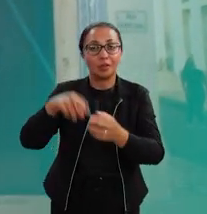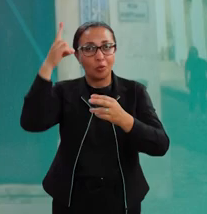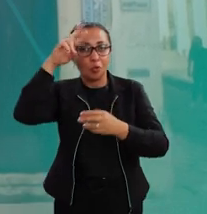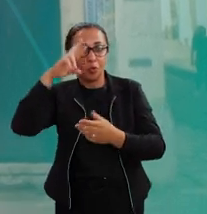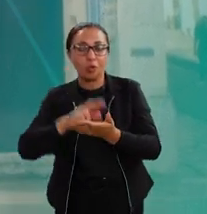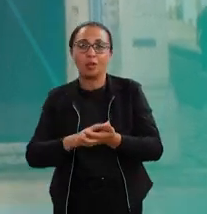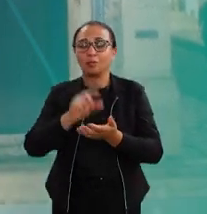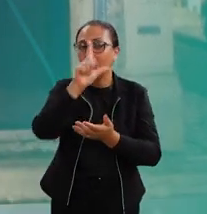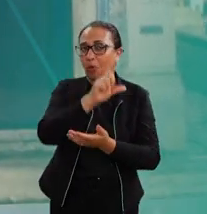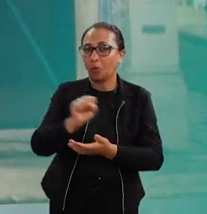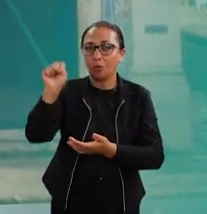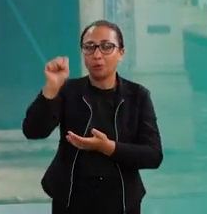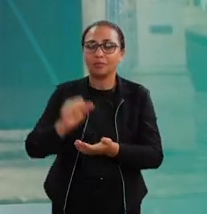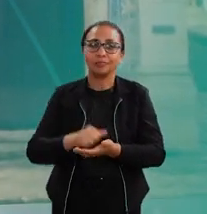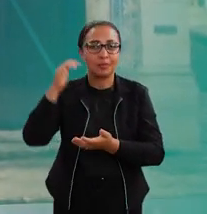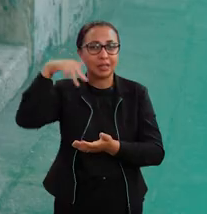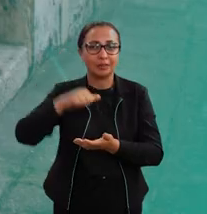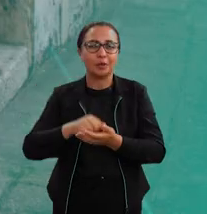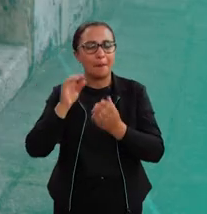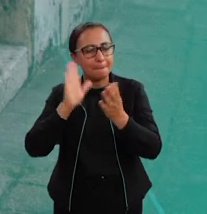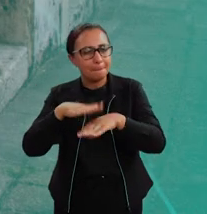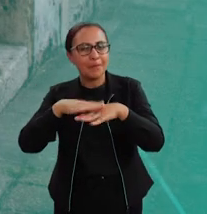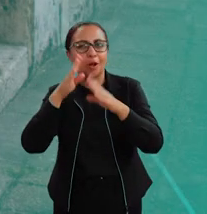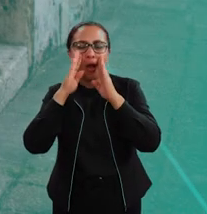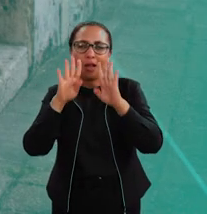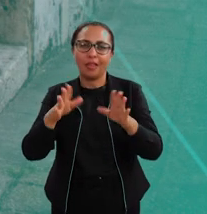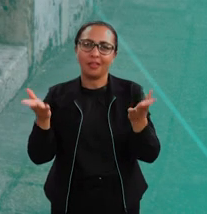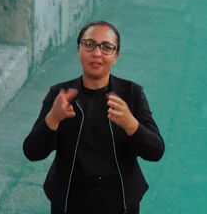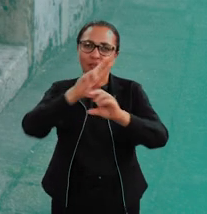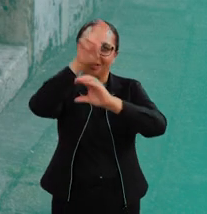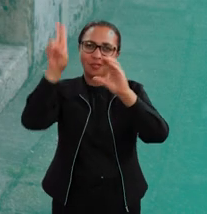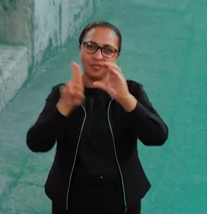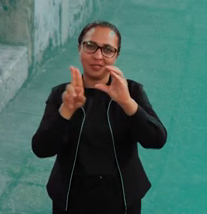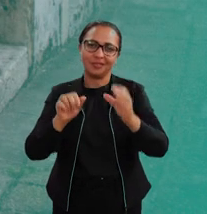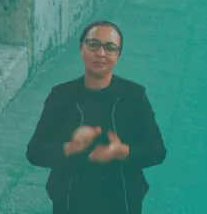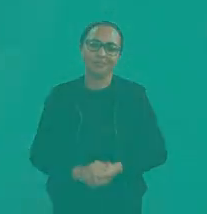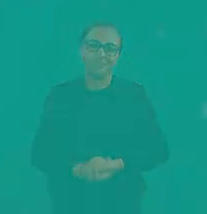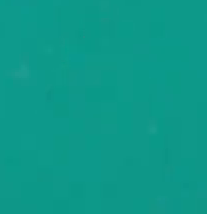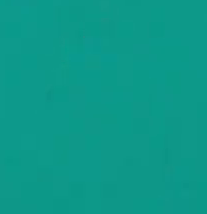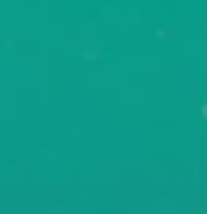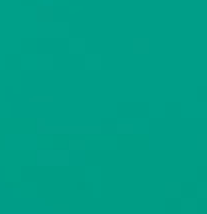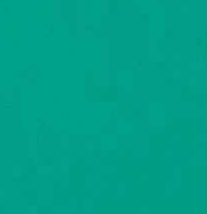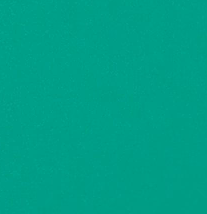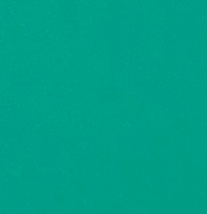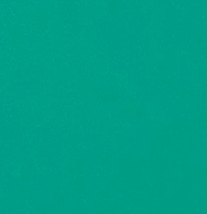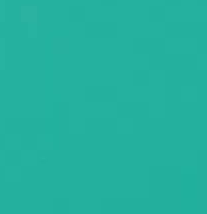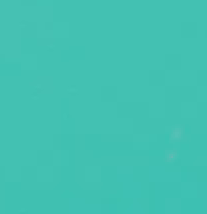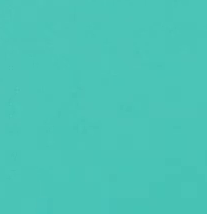São Luís do Maranhão. Isso e muito mais você confere agora no Univerciência.